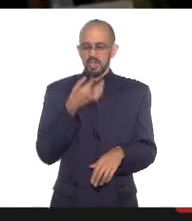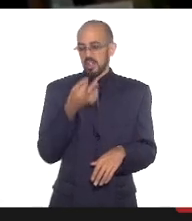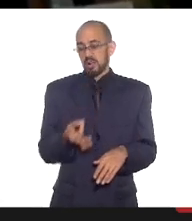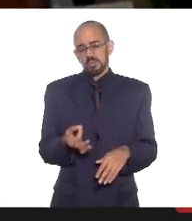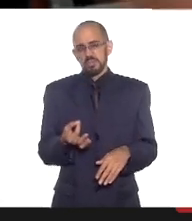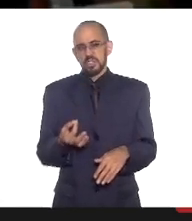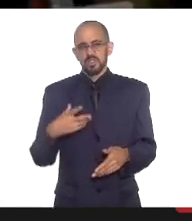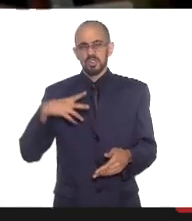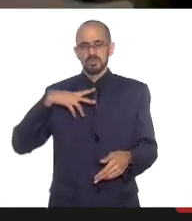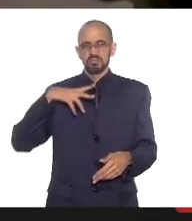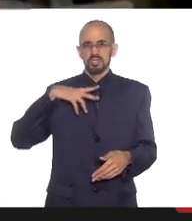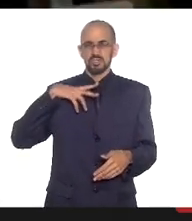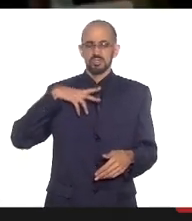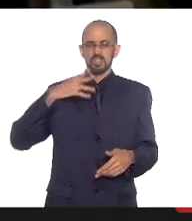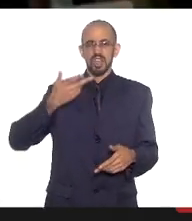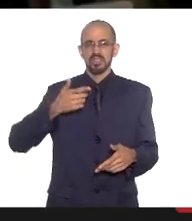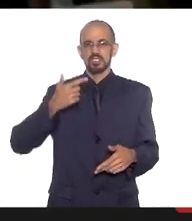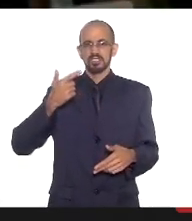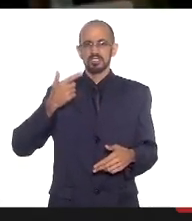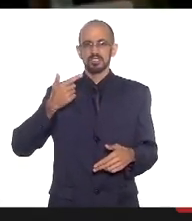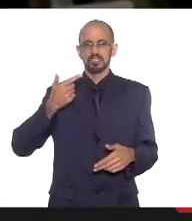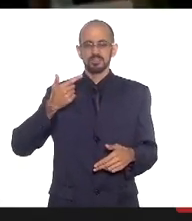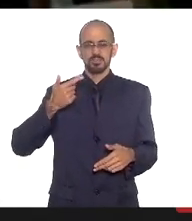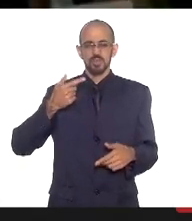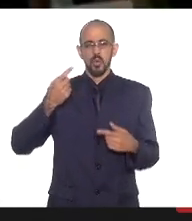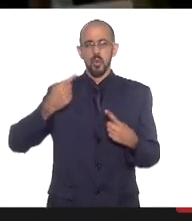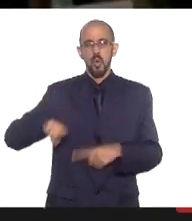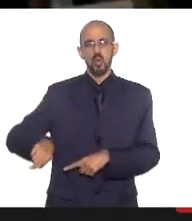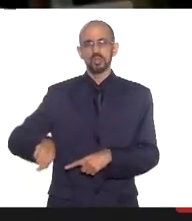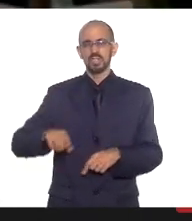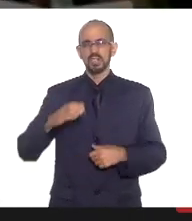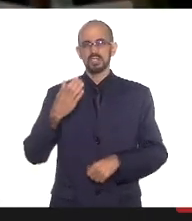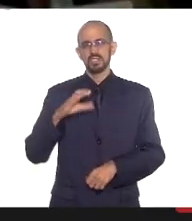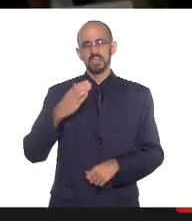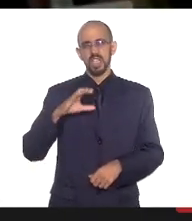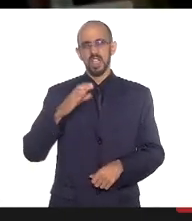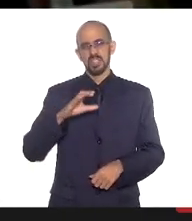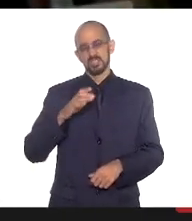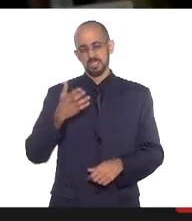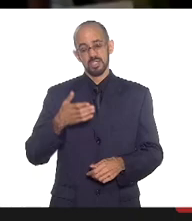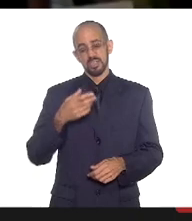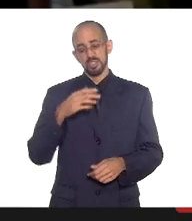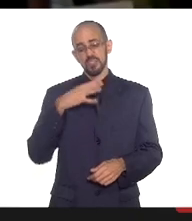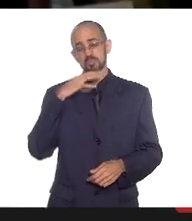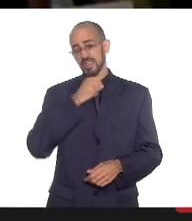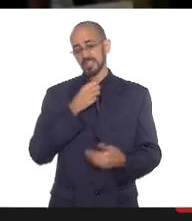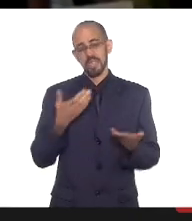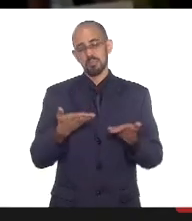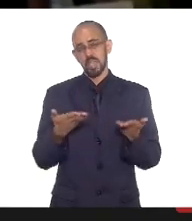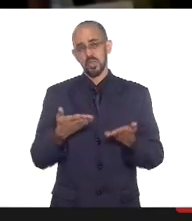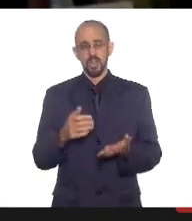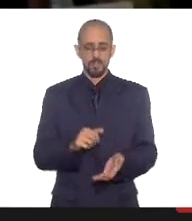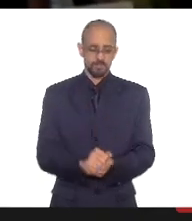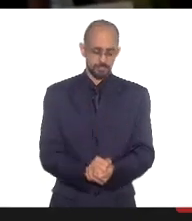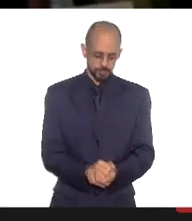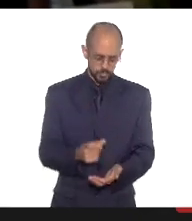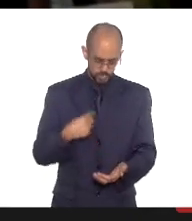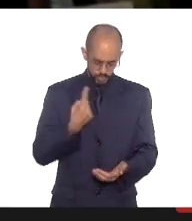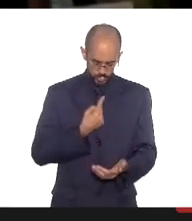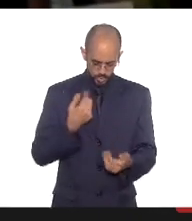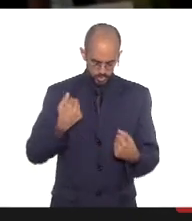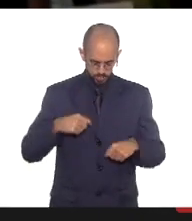E aí o tema mente é contra a ciência Eu quero ficar comprovando isso agora e a gente precisa